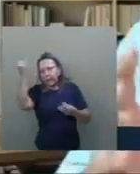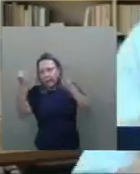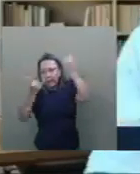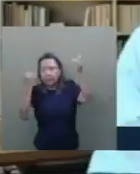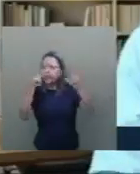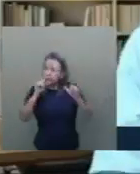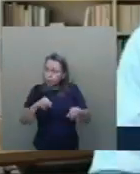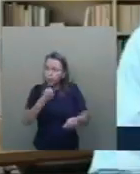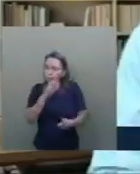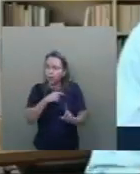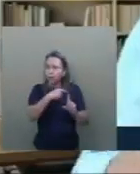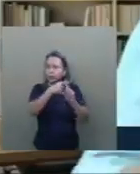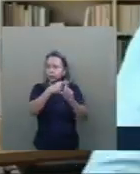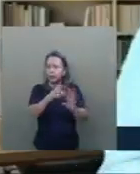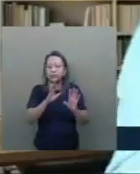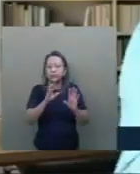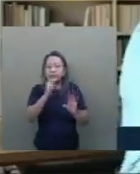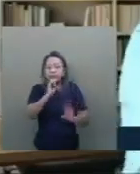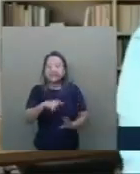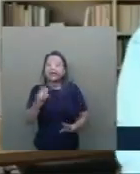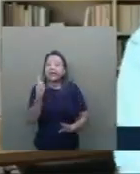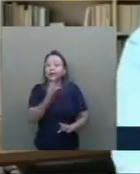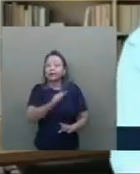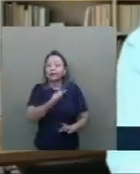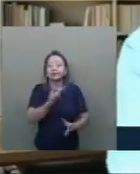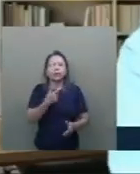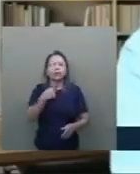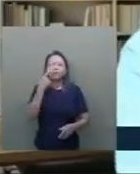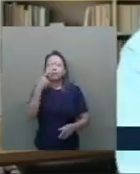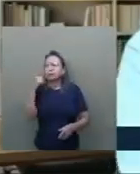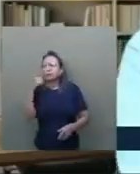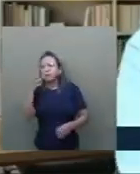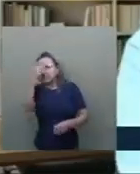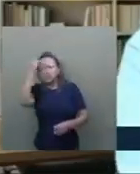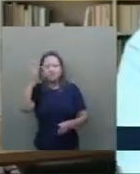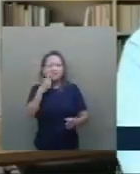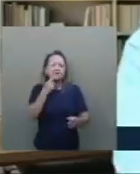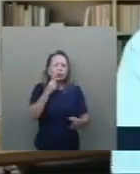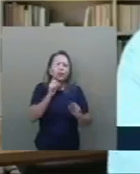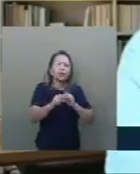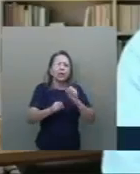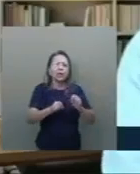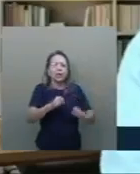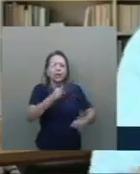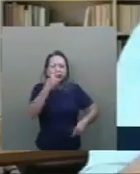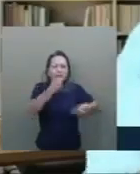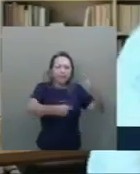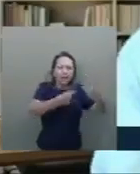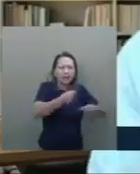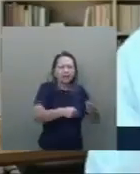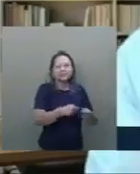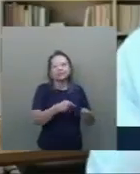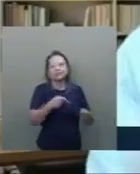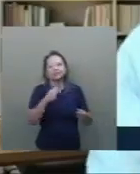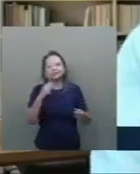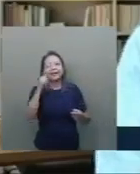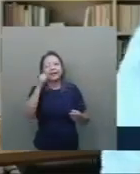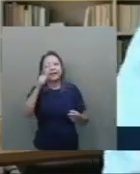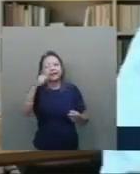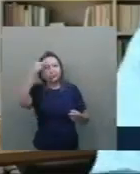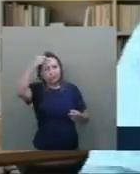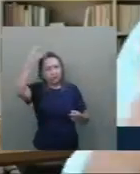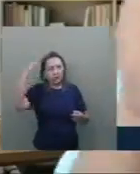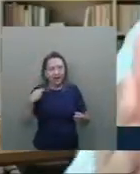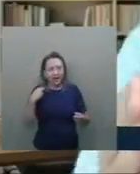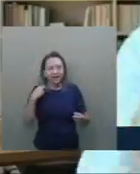muito positivo. Se a gente fala que eu vejo muita gente falar que os debates, querida Soraya Tronic, que está aqui na